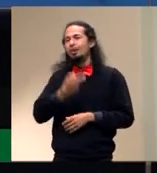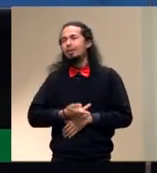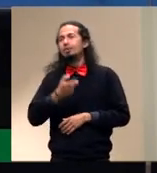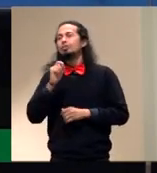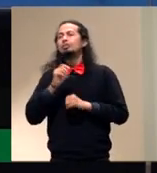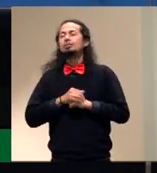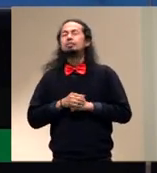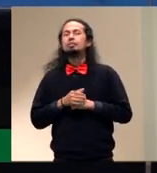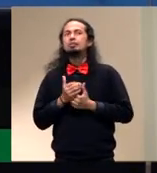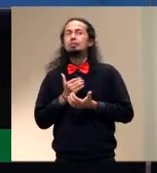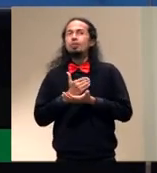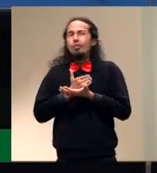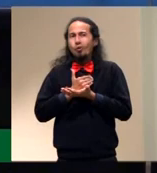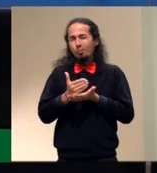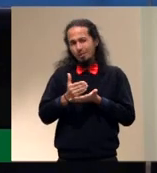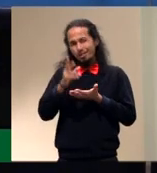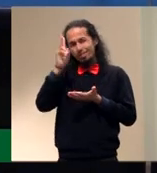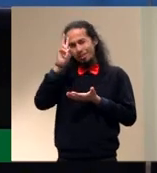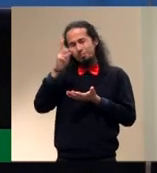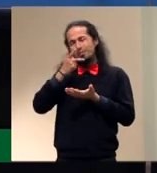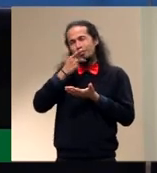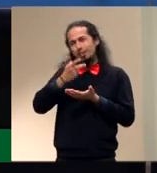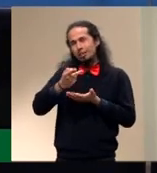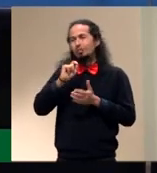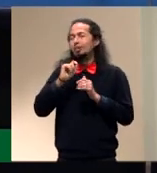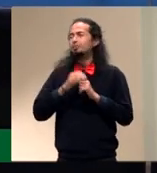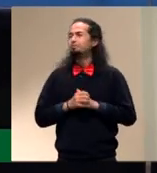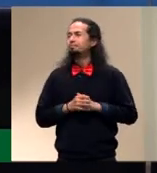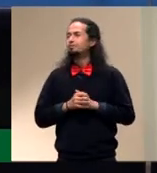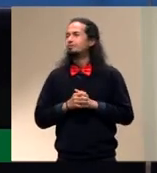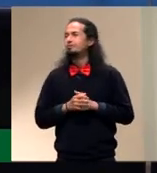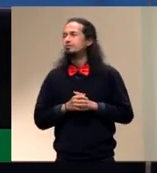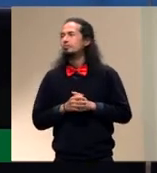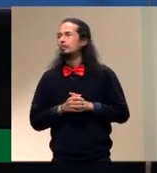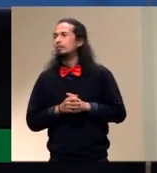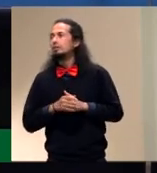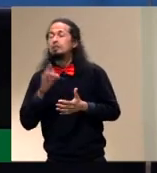ao começo, né? E queria, de fato, fazer